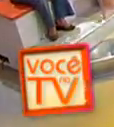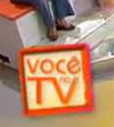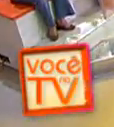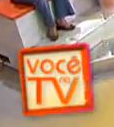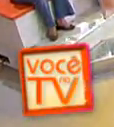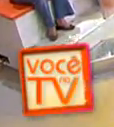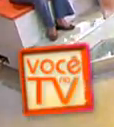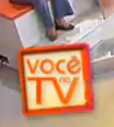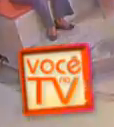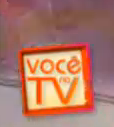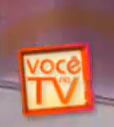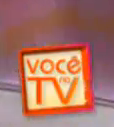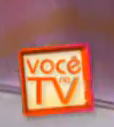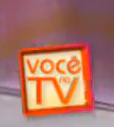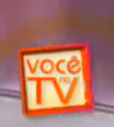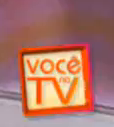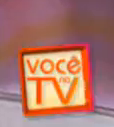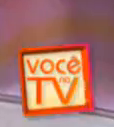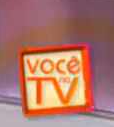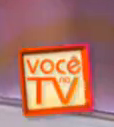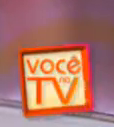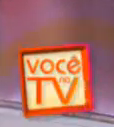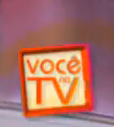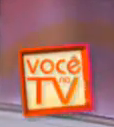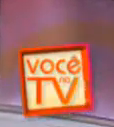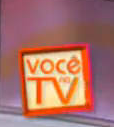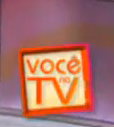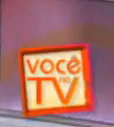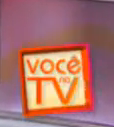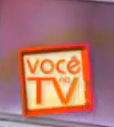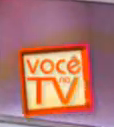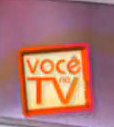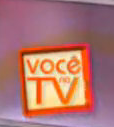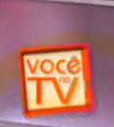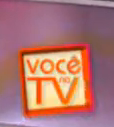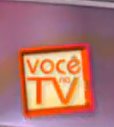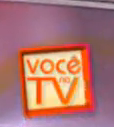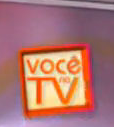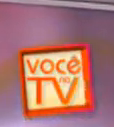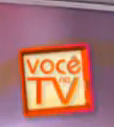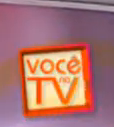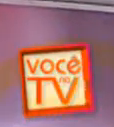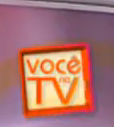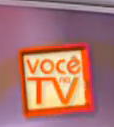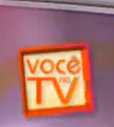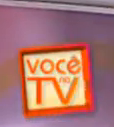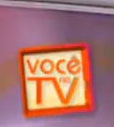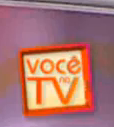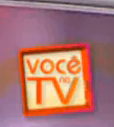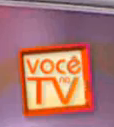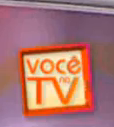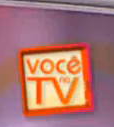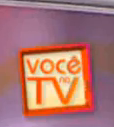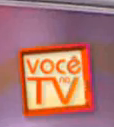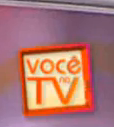Obrigado. António, podes sentar? Muito obrigado, obrigado. 1959. Esta canção, posso dizer